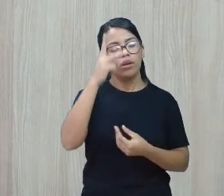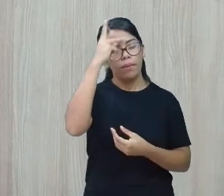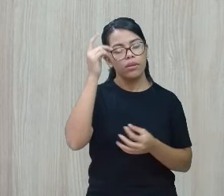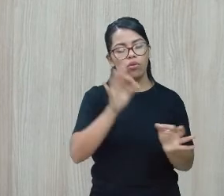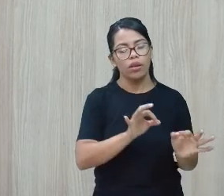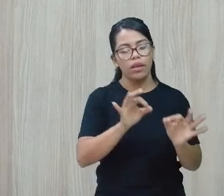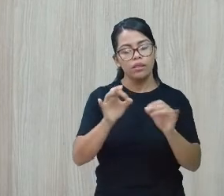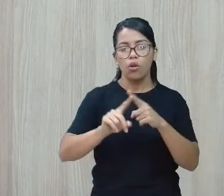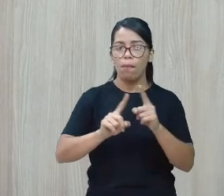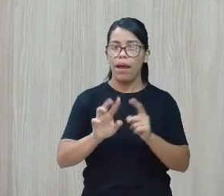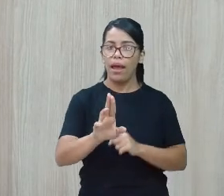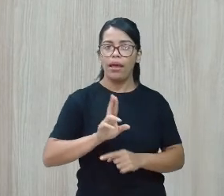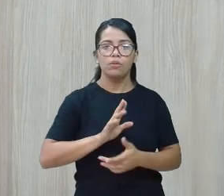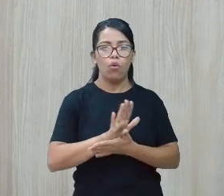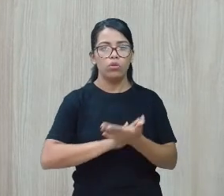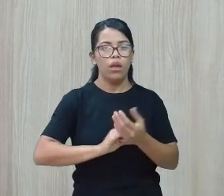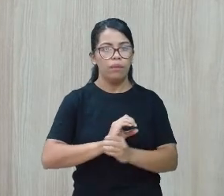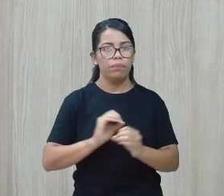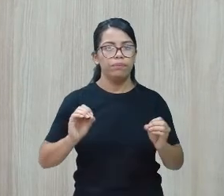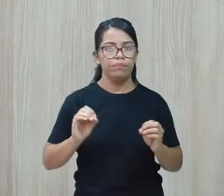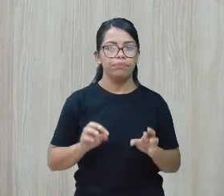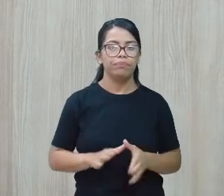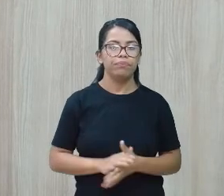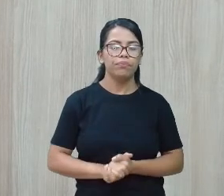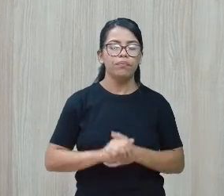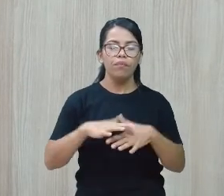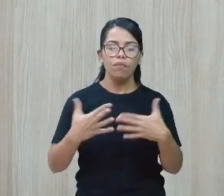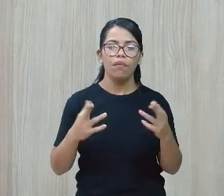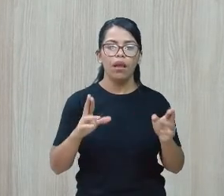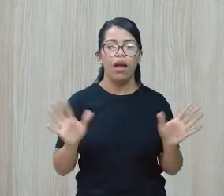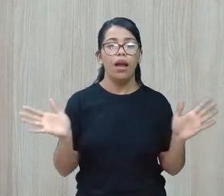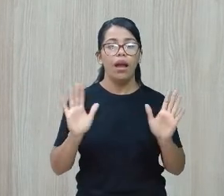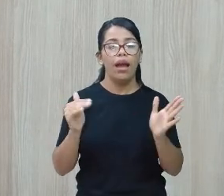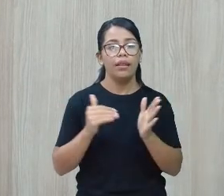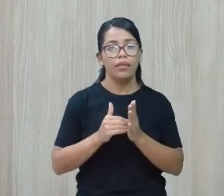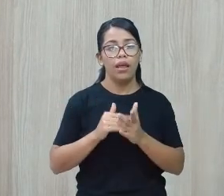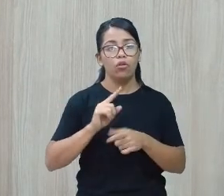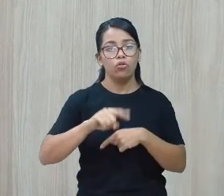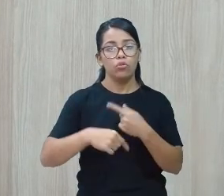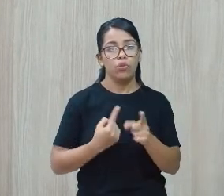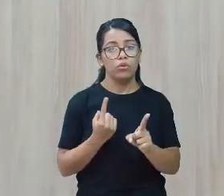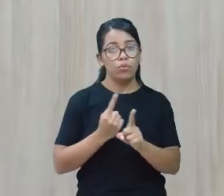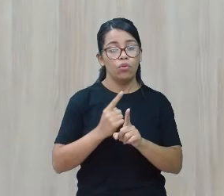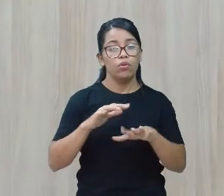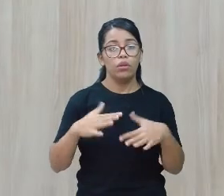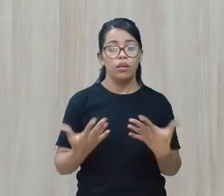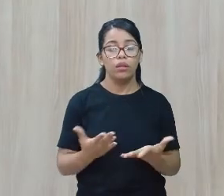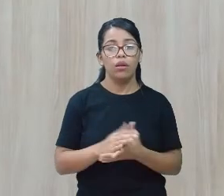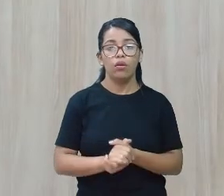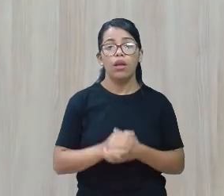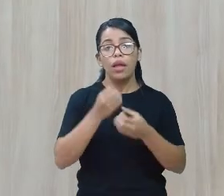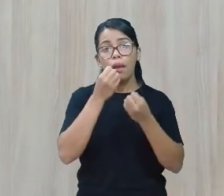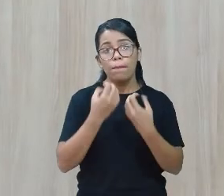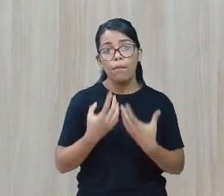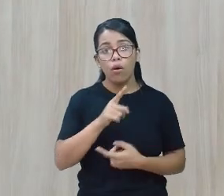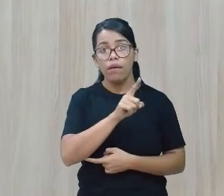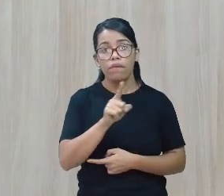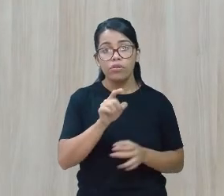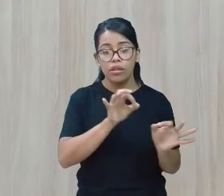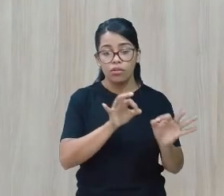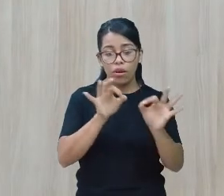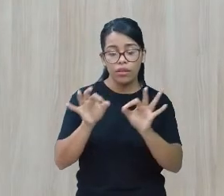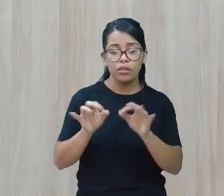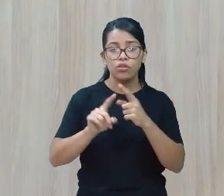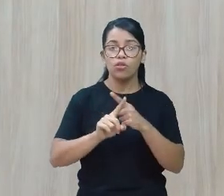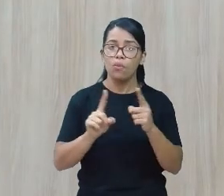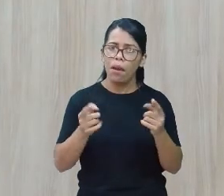Mas aguardamos vocês, gente. Por aqui eu já estou me despedindo e até o nosso próximo encontro. Bem, gente, que bom que vocês estão assistindo,